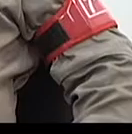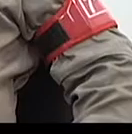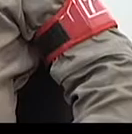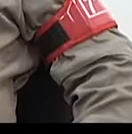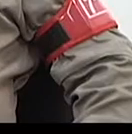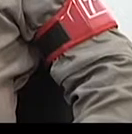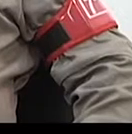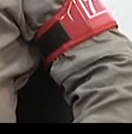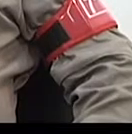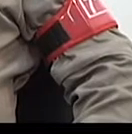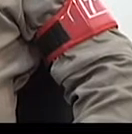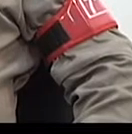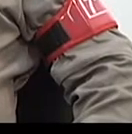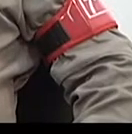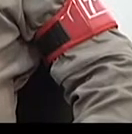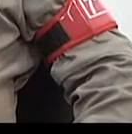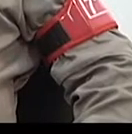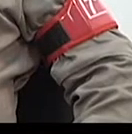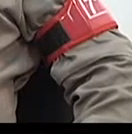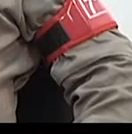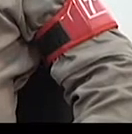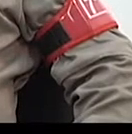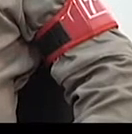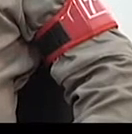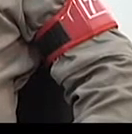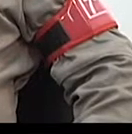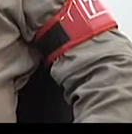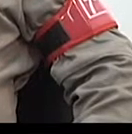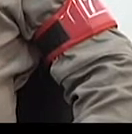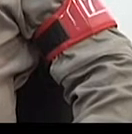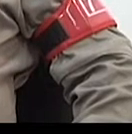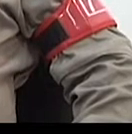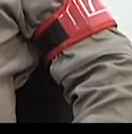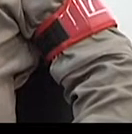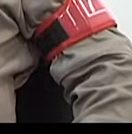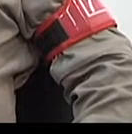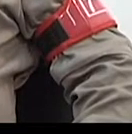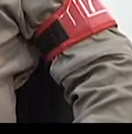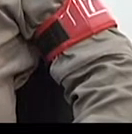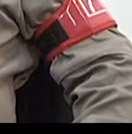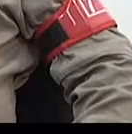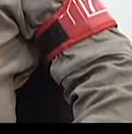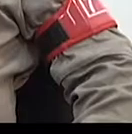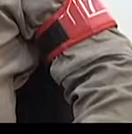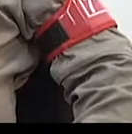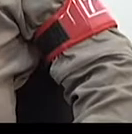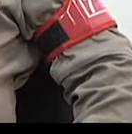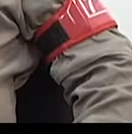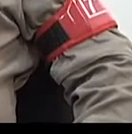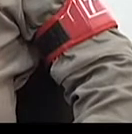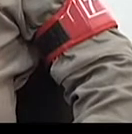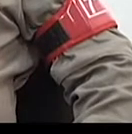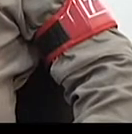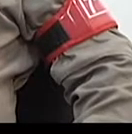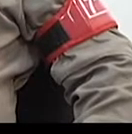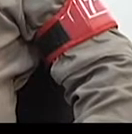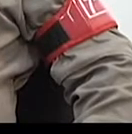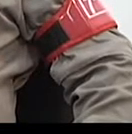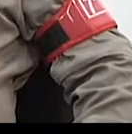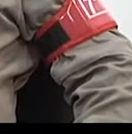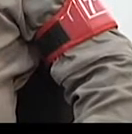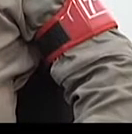os materiais sólidos, se utiliza o extintor de água. Após o combate a um princípio de incêndio,